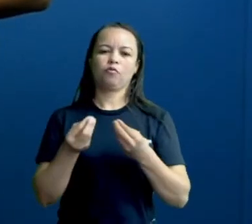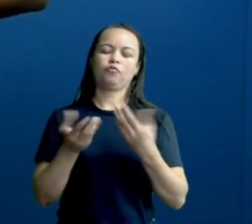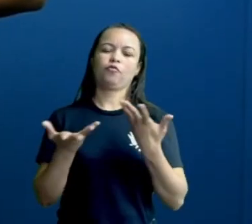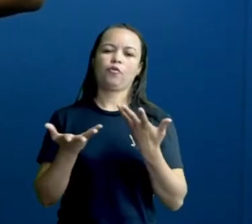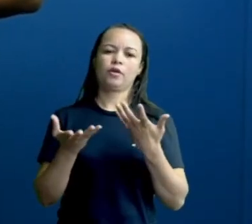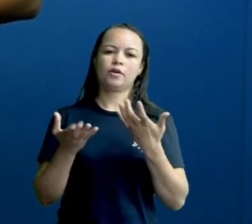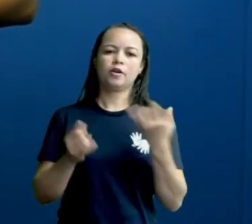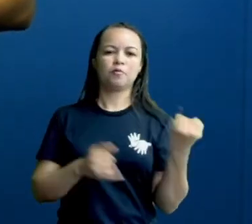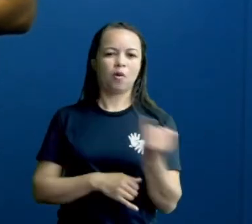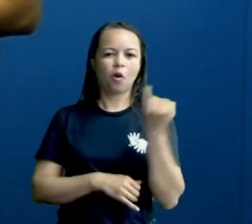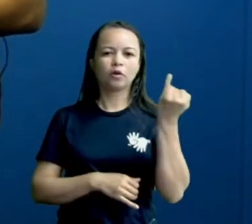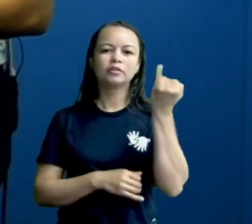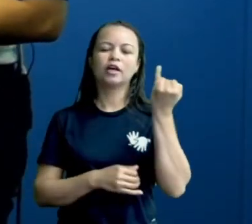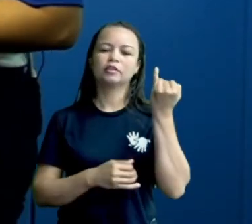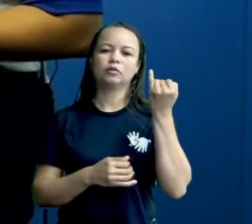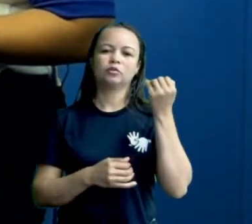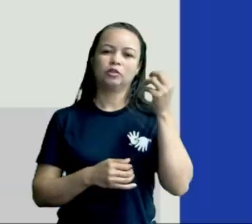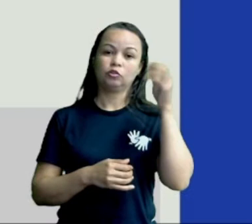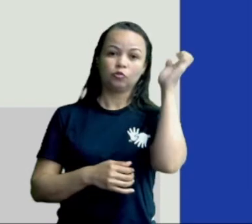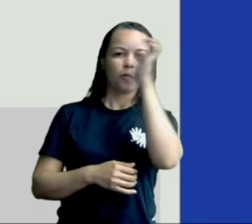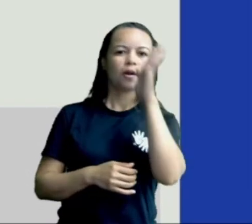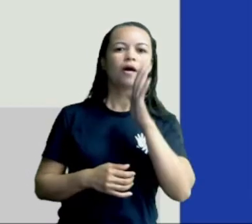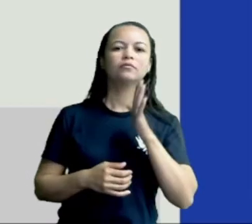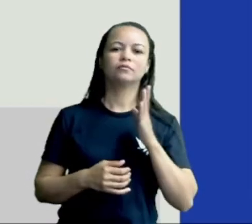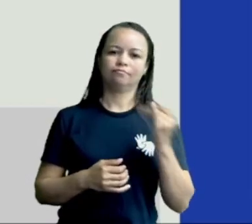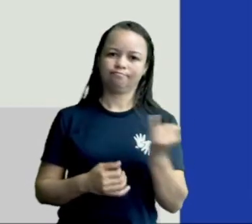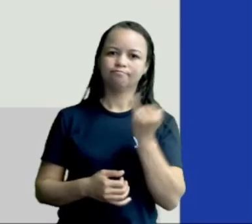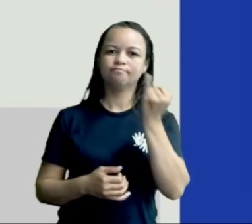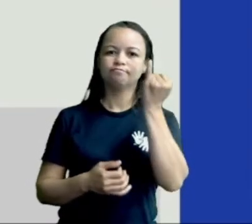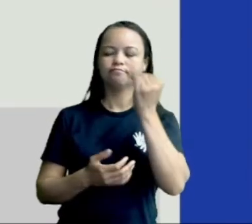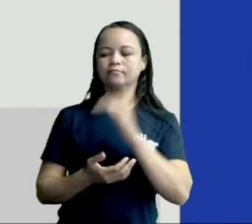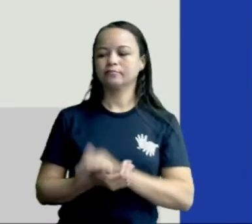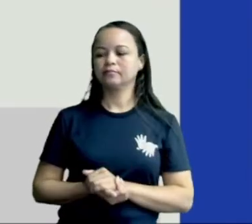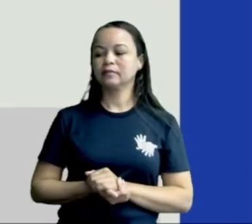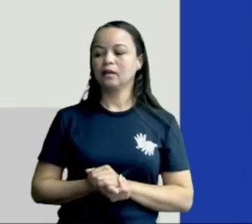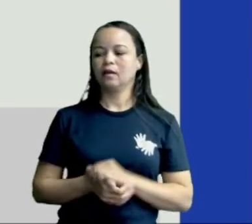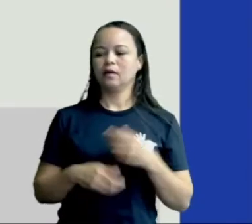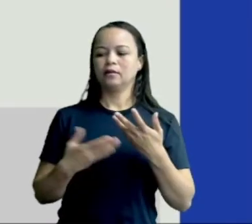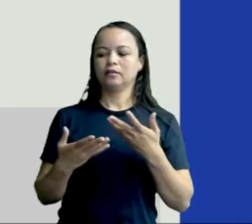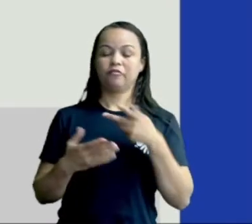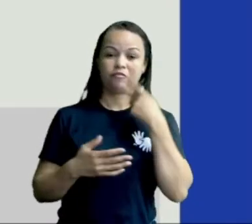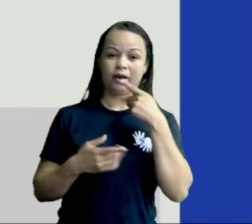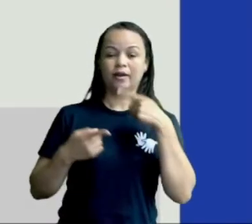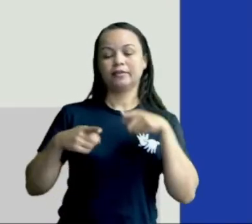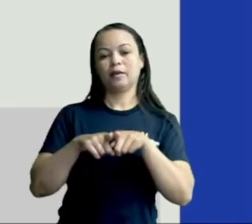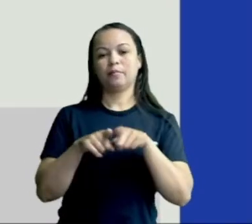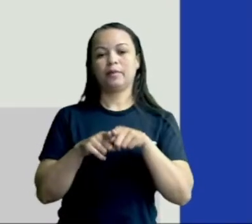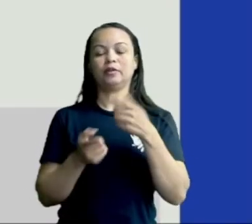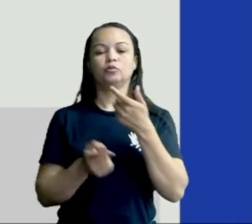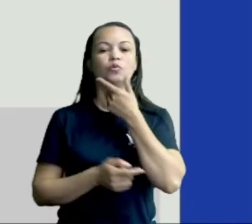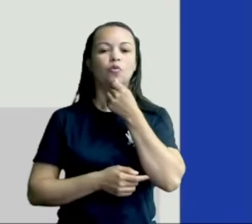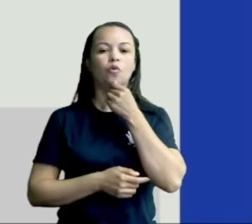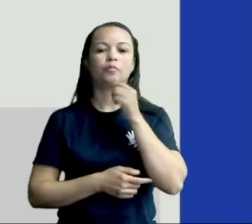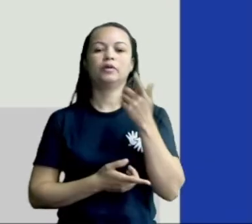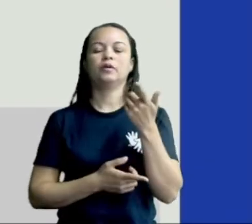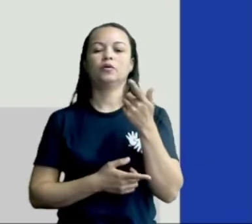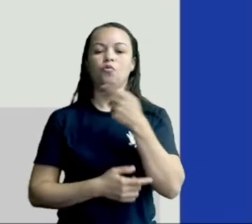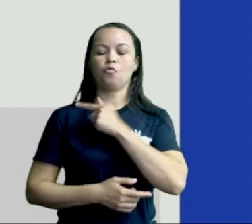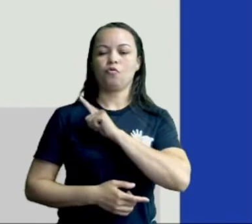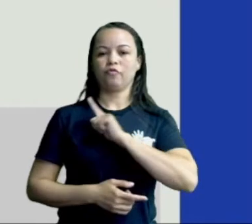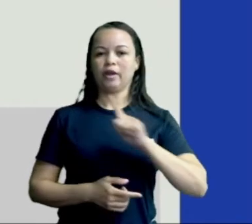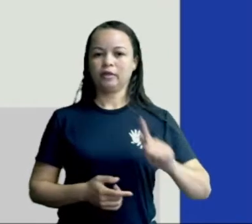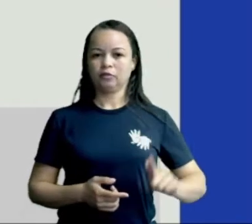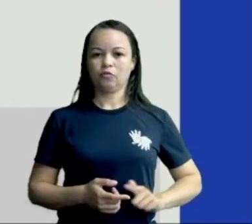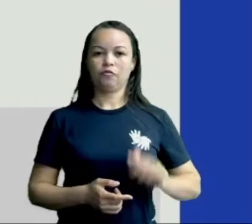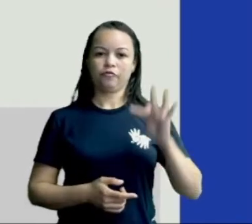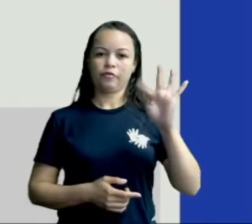do Brasil, certo? Aqui ele fala de Fernandes Vieira, que era o governador de Pernambuco na época, e ele foi um dos líderes